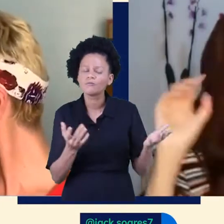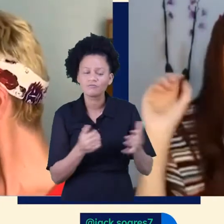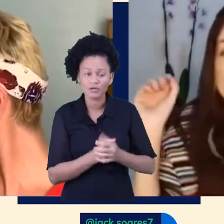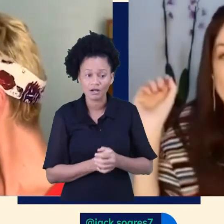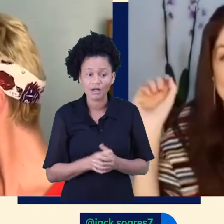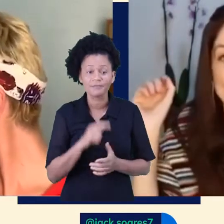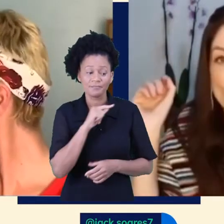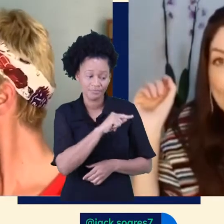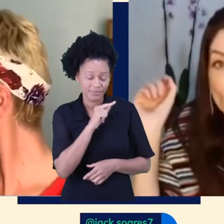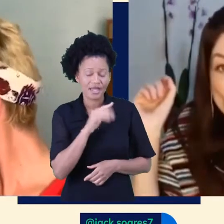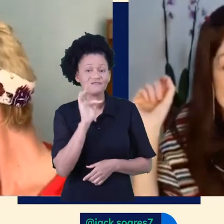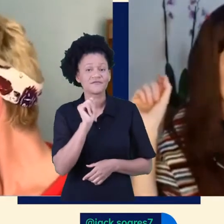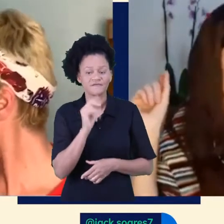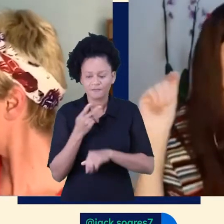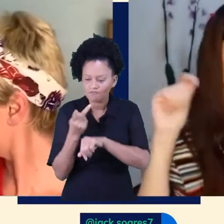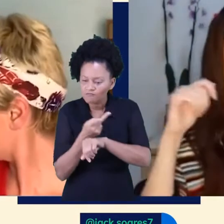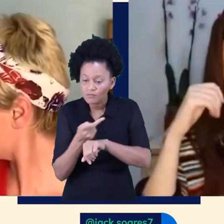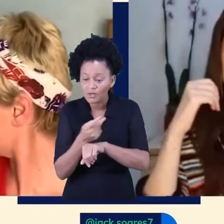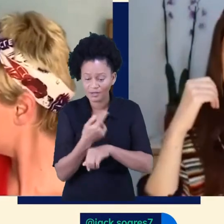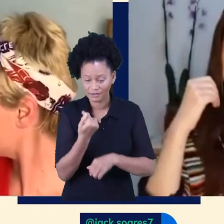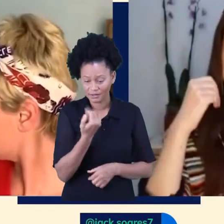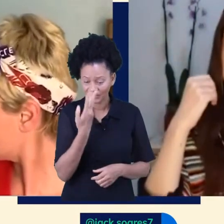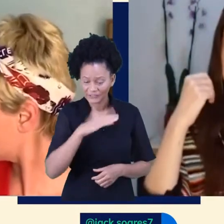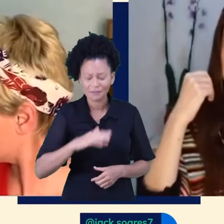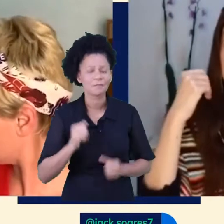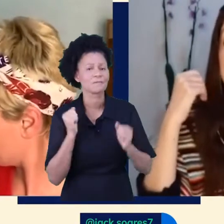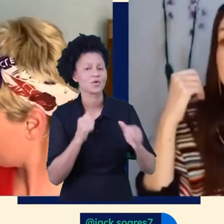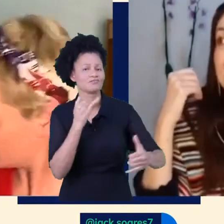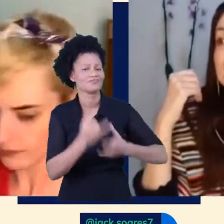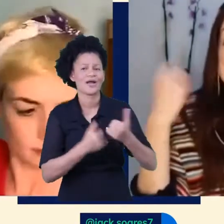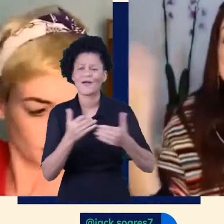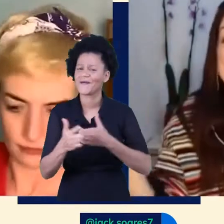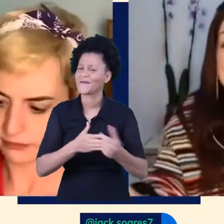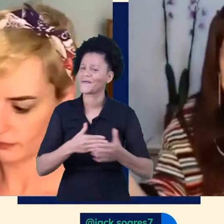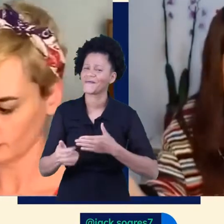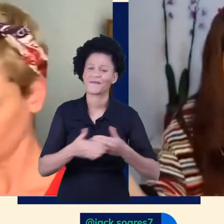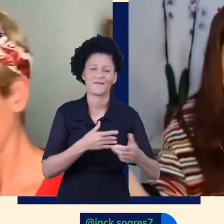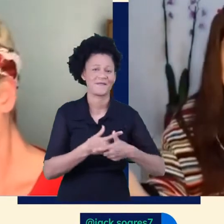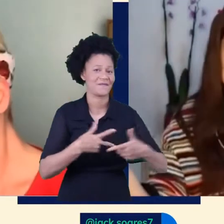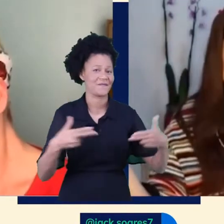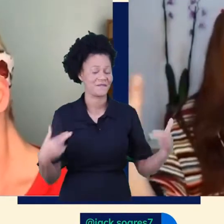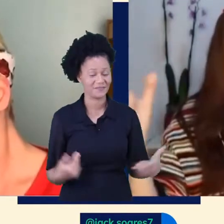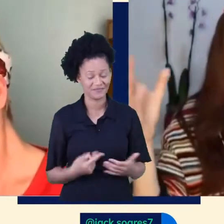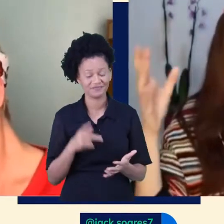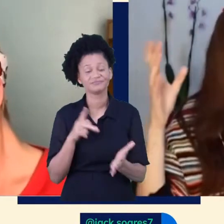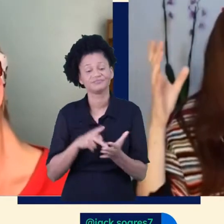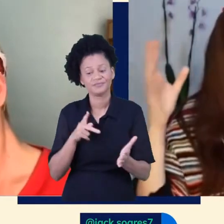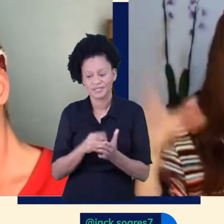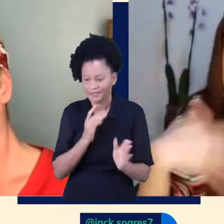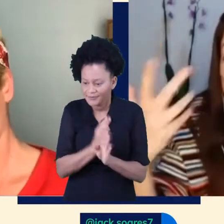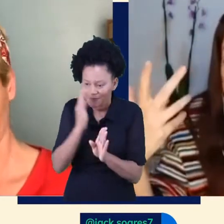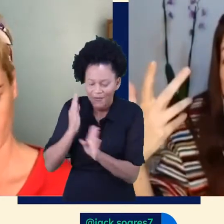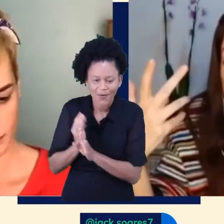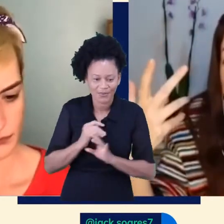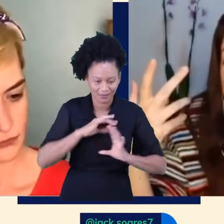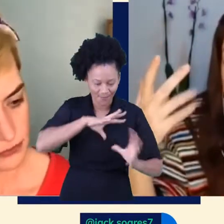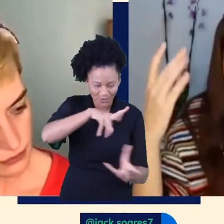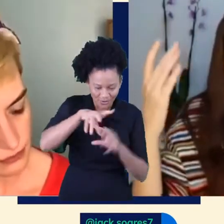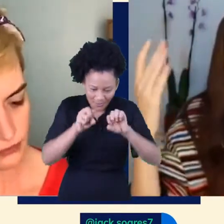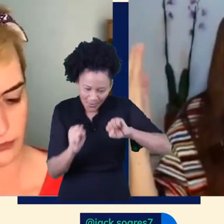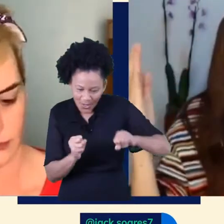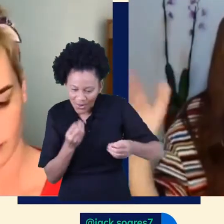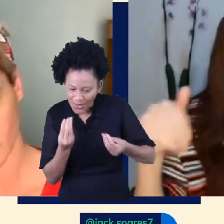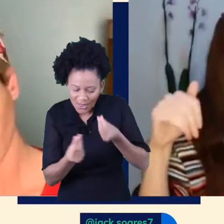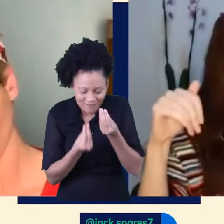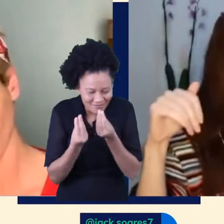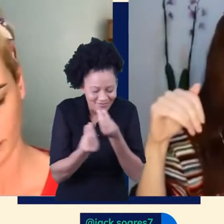criança pode brincar com qualquer coisa e ela, na verdade, ela tá descobrindo o mundo, ela tá testando os papéis, então ela